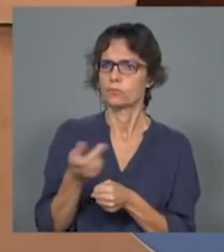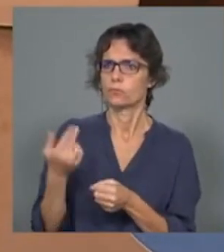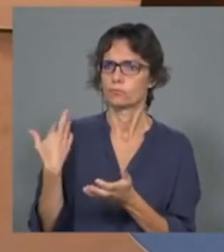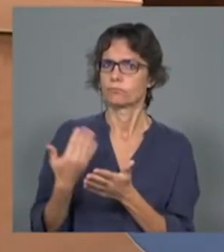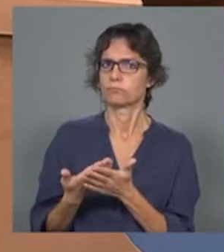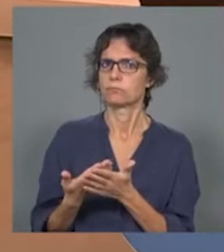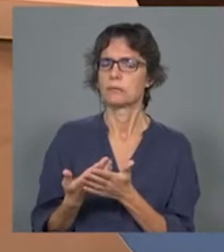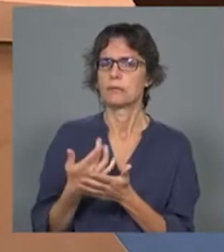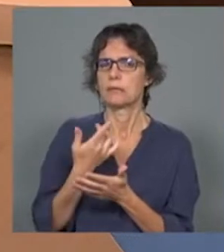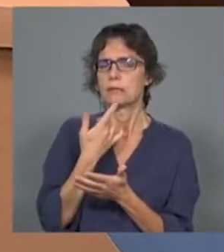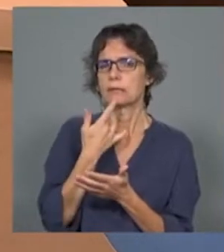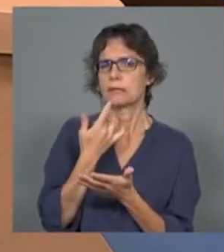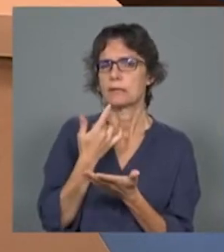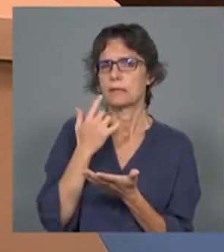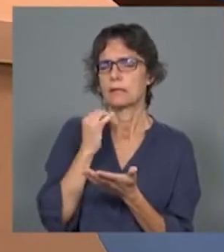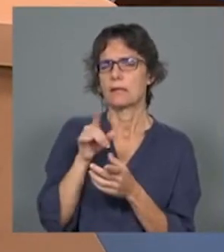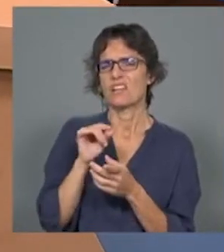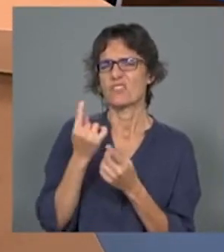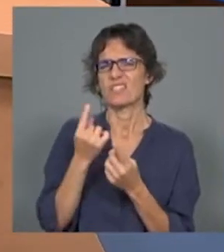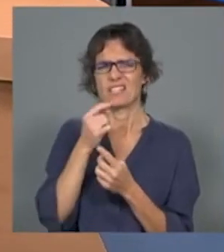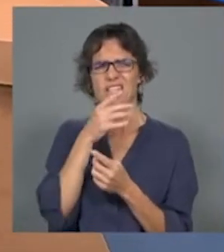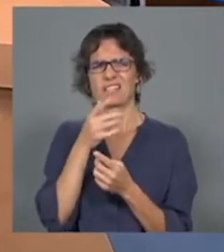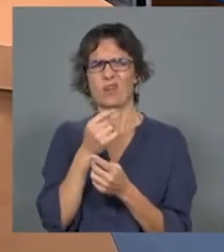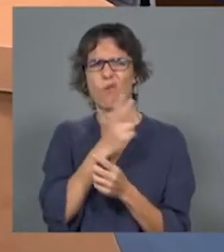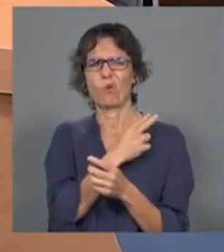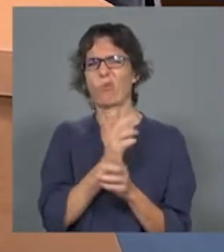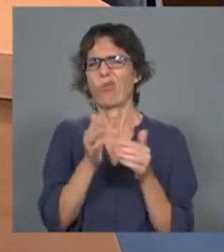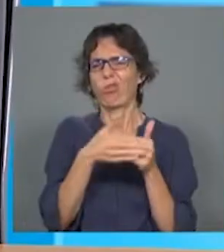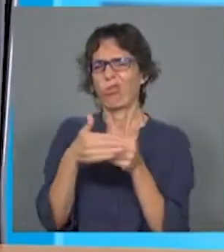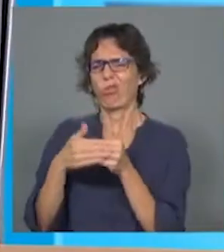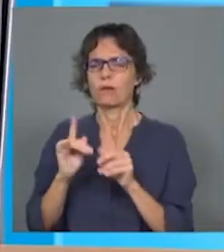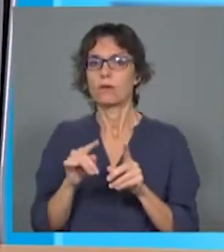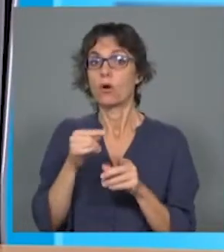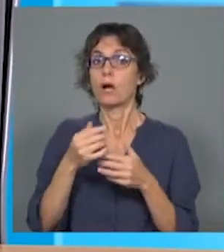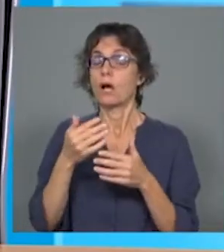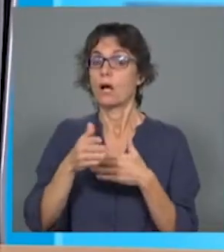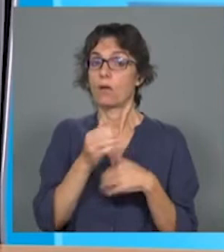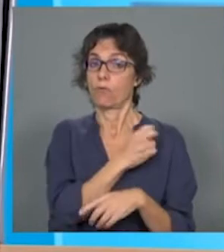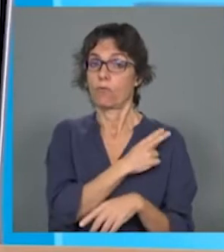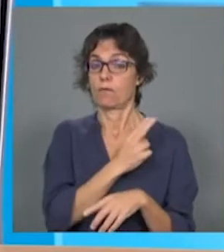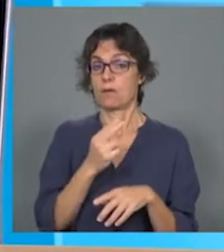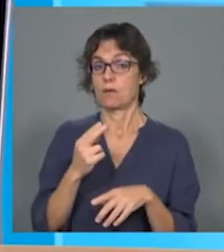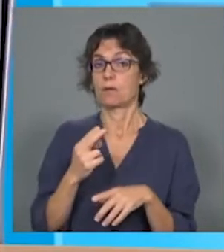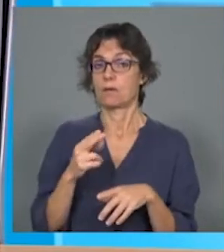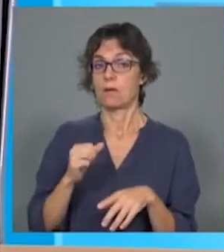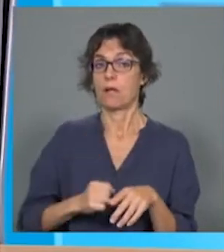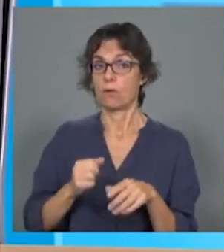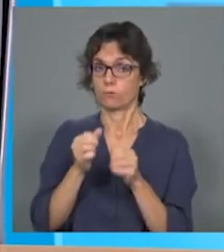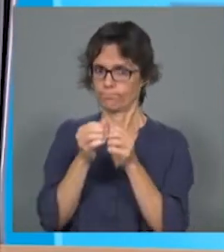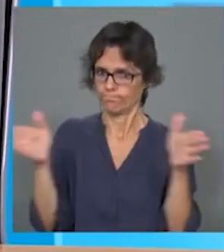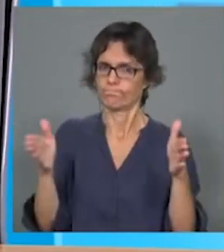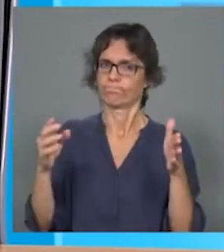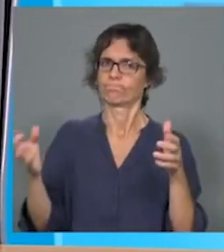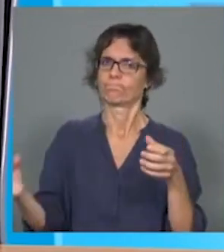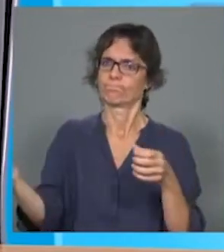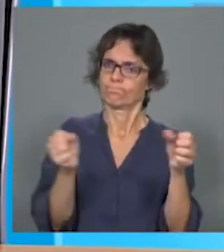contrariar essa ideia que tantas vezes as faculdades vivem fechadas no seu próprio mundo. Faz parte, digamos assim, da estratégia e dos planos de longo